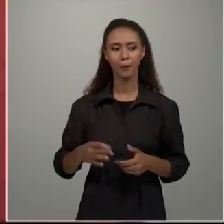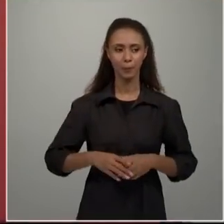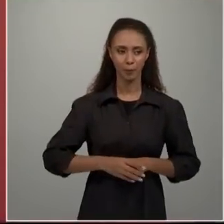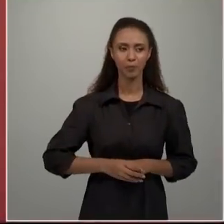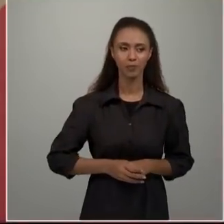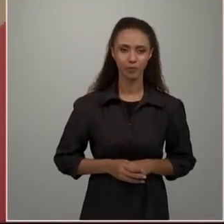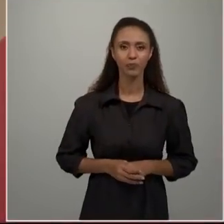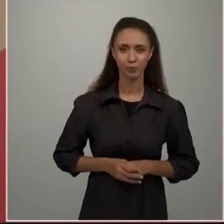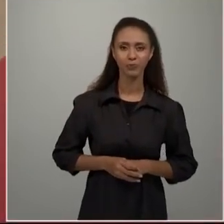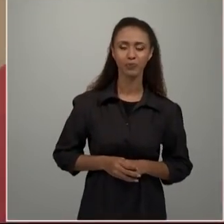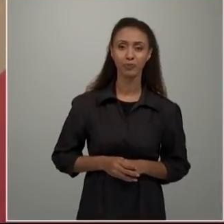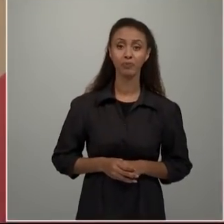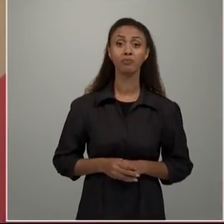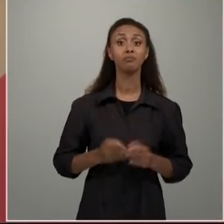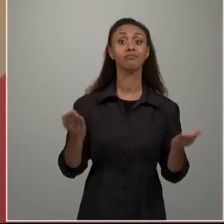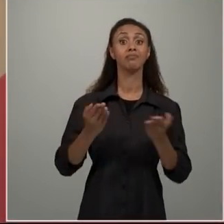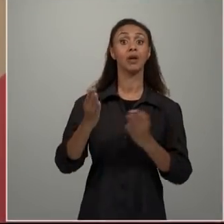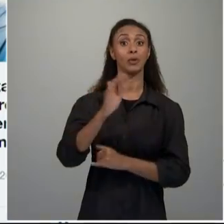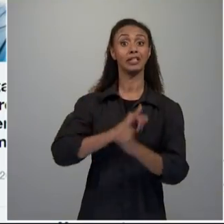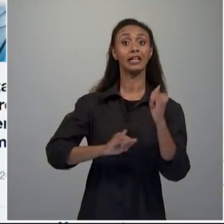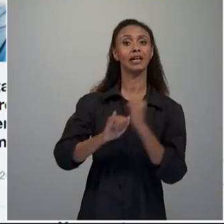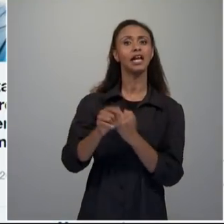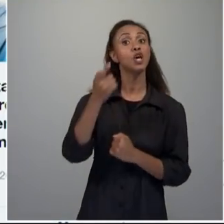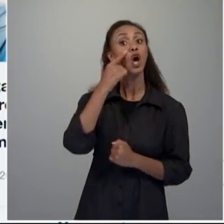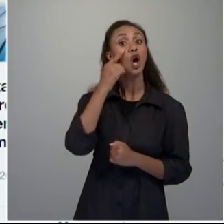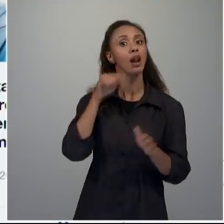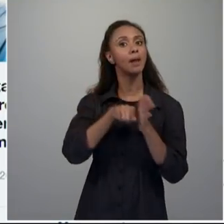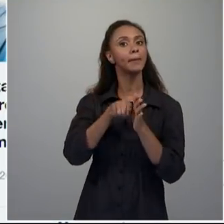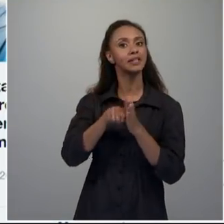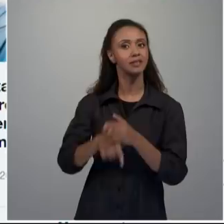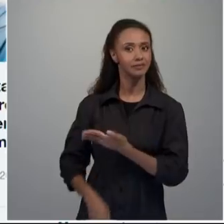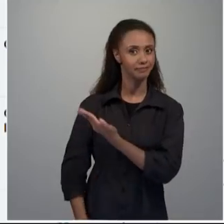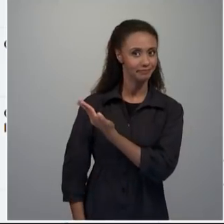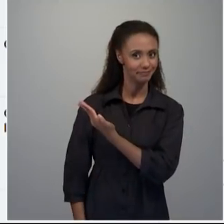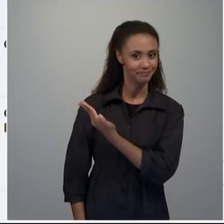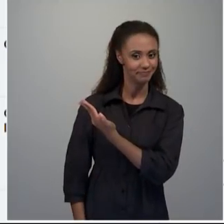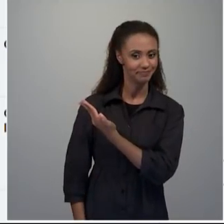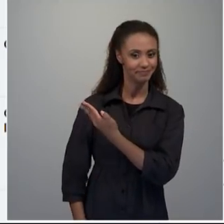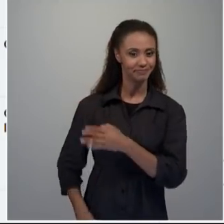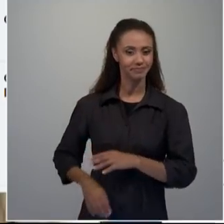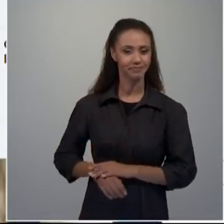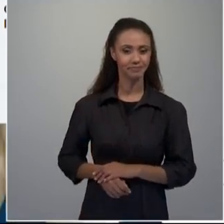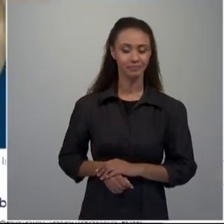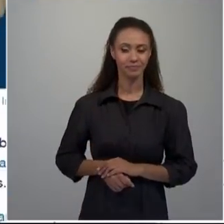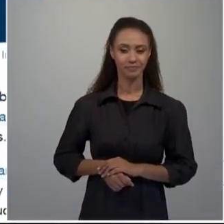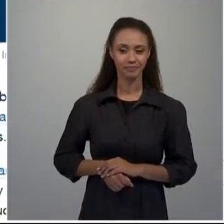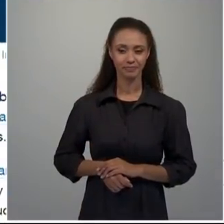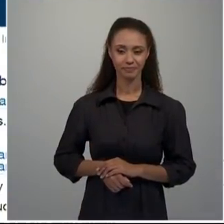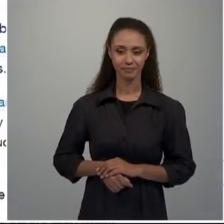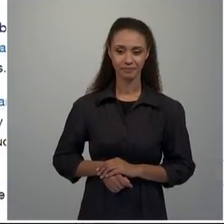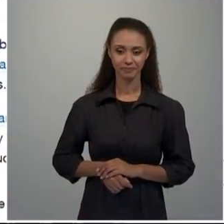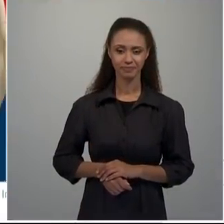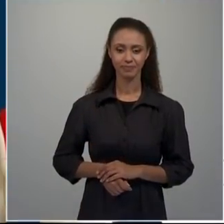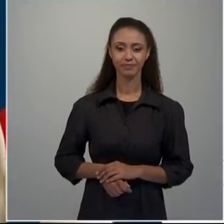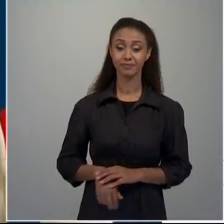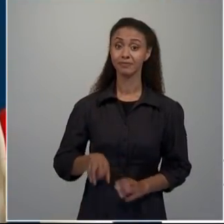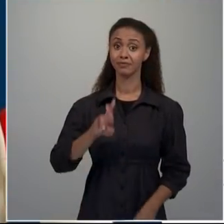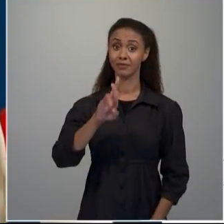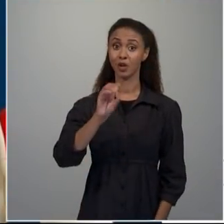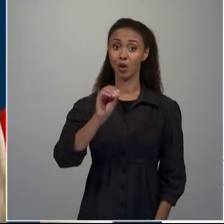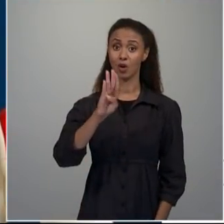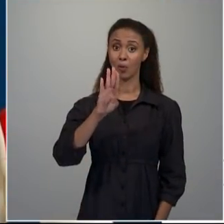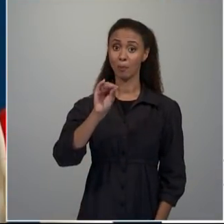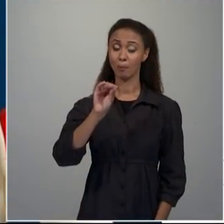então aqui ó xbox roupa só subir aqui sozinhos